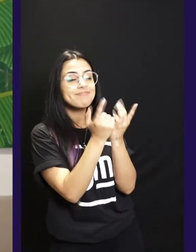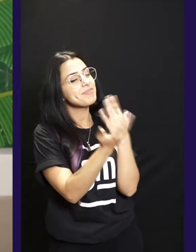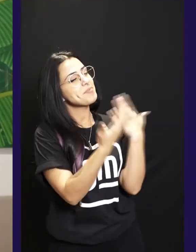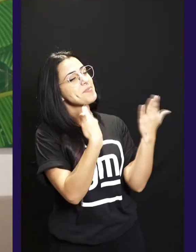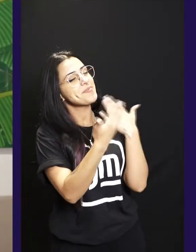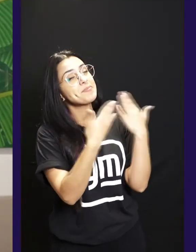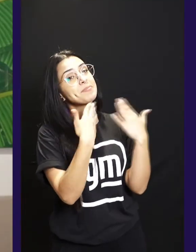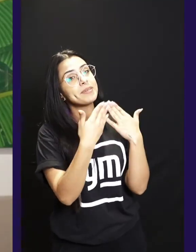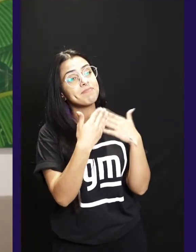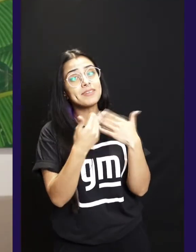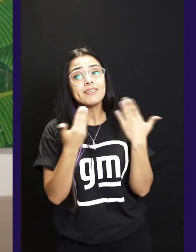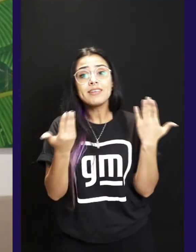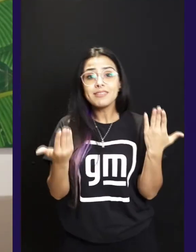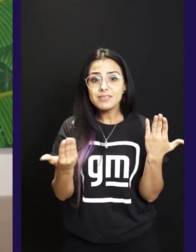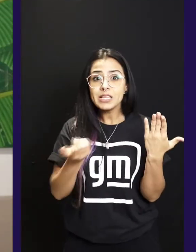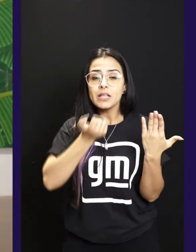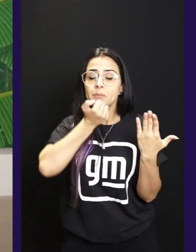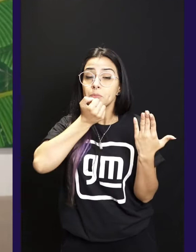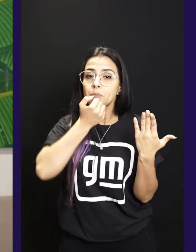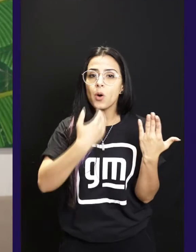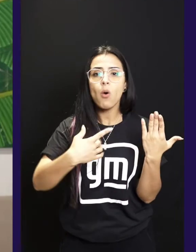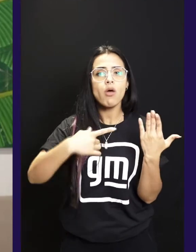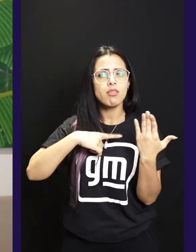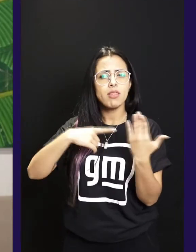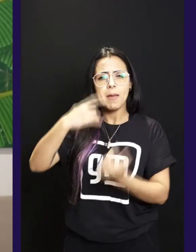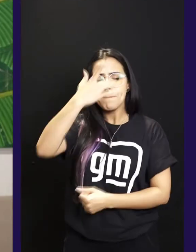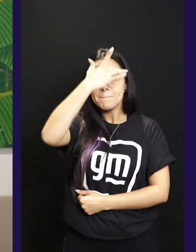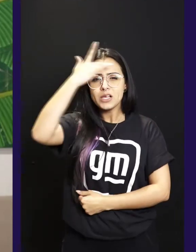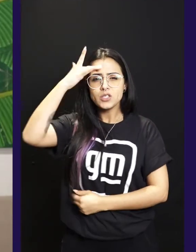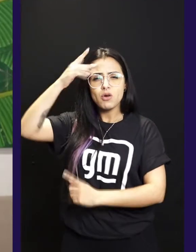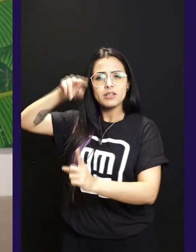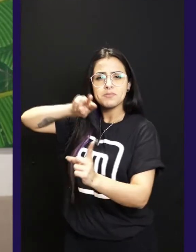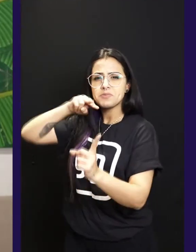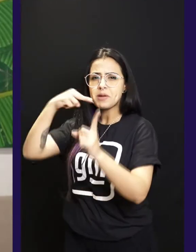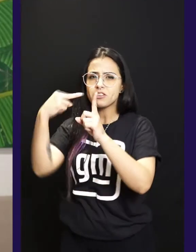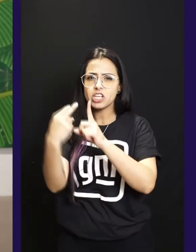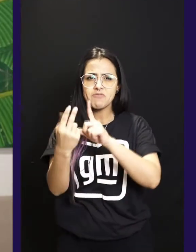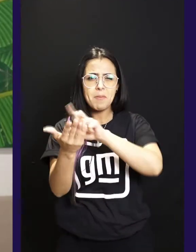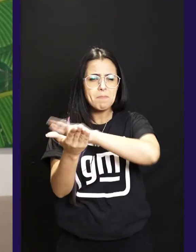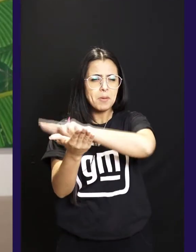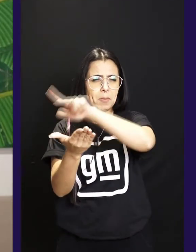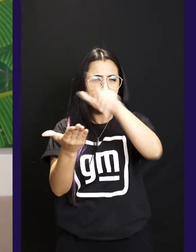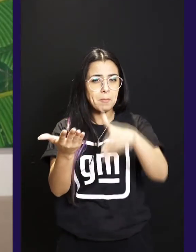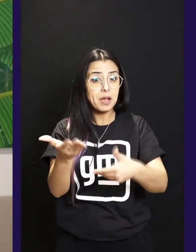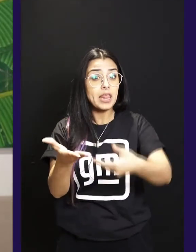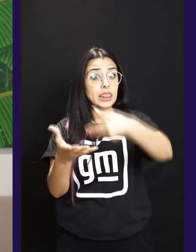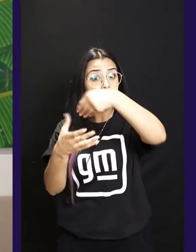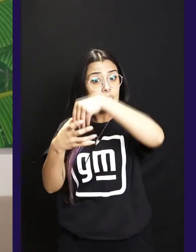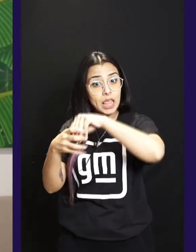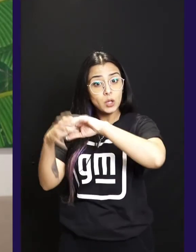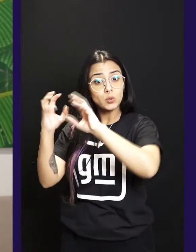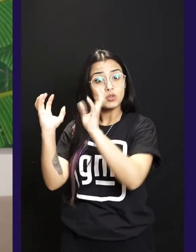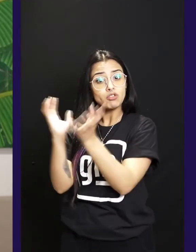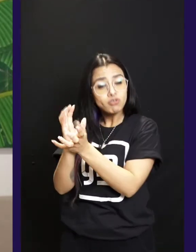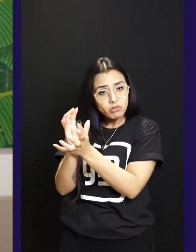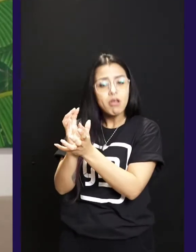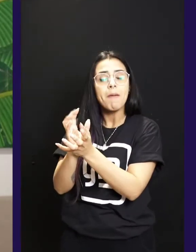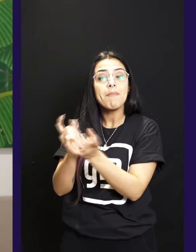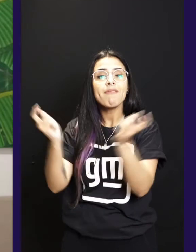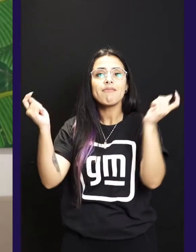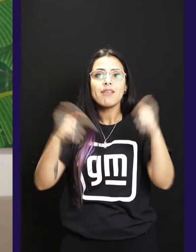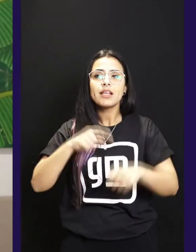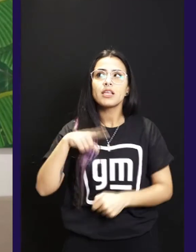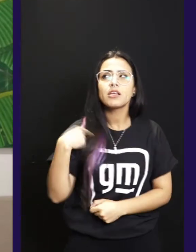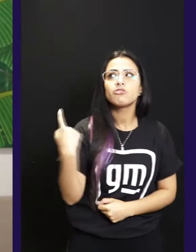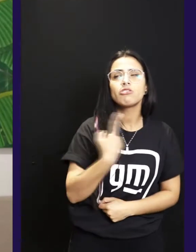diferentes visões de mundo, diferentes trajetórias de vida no mesmo time, faz com que a gente tenha condições de criar produtos